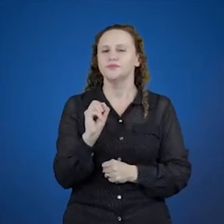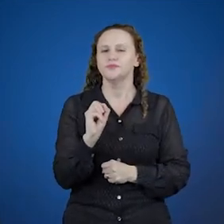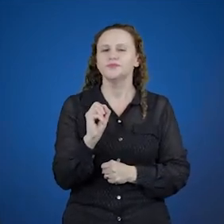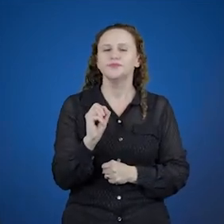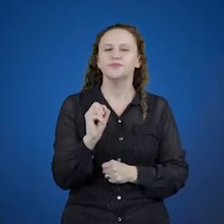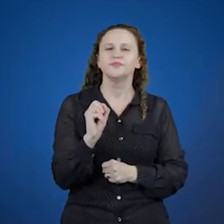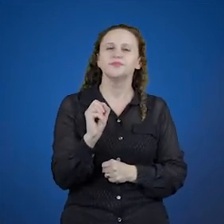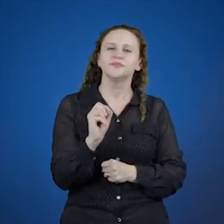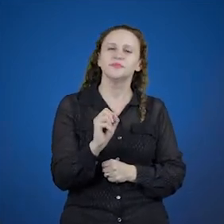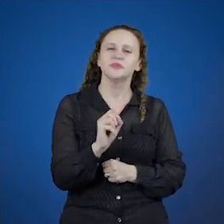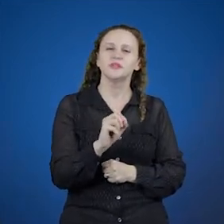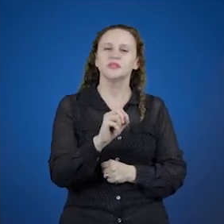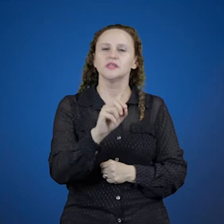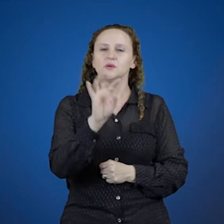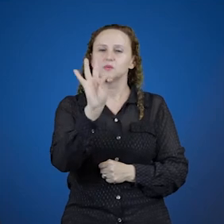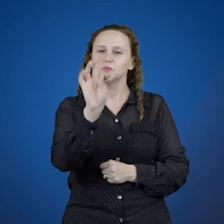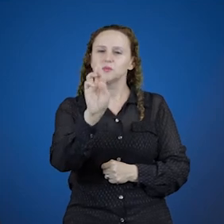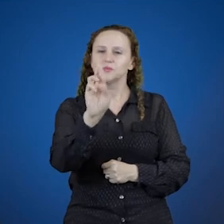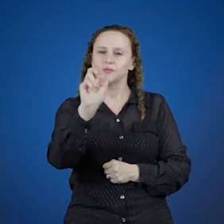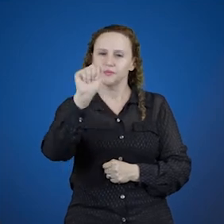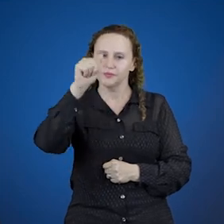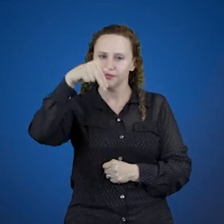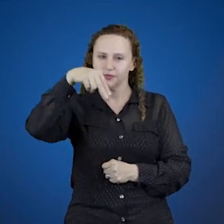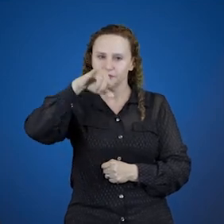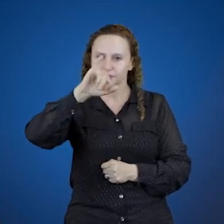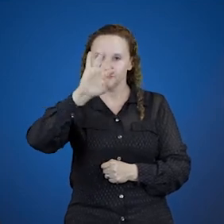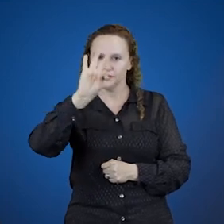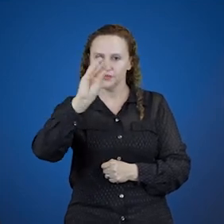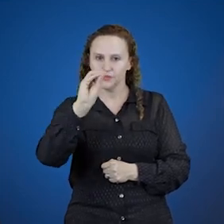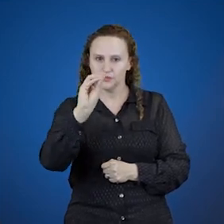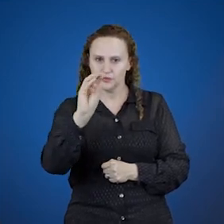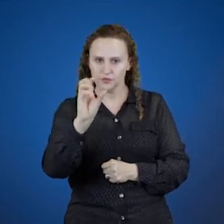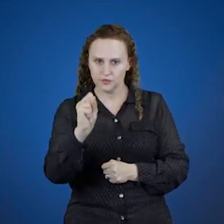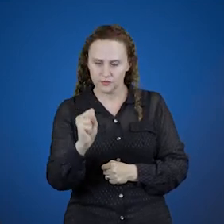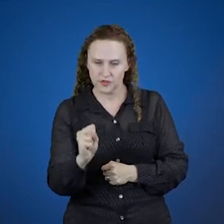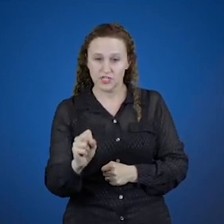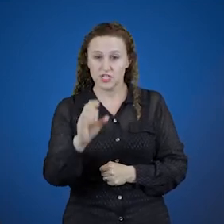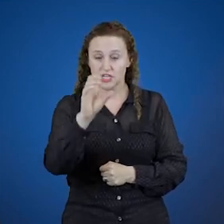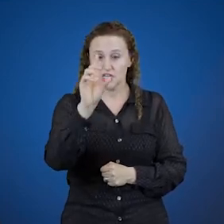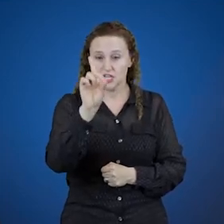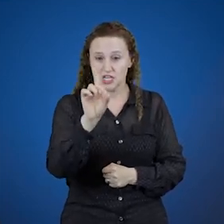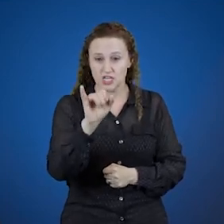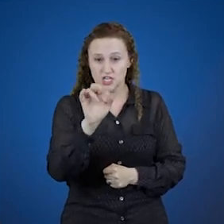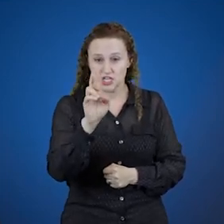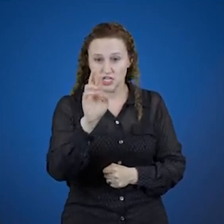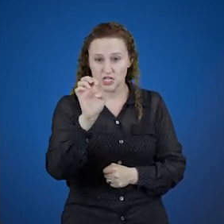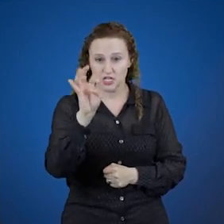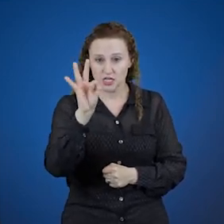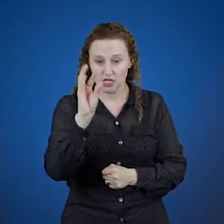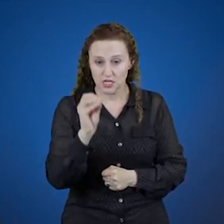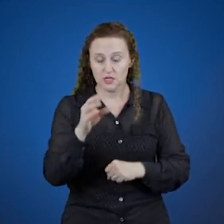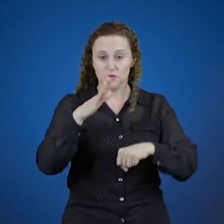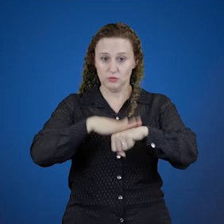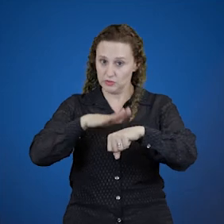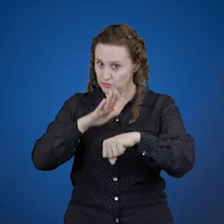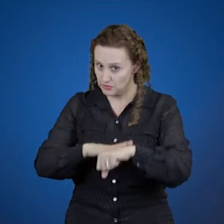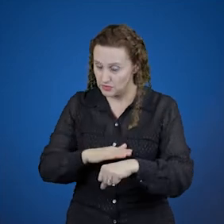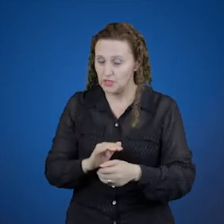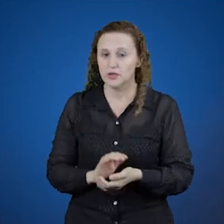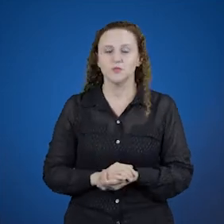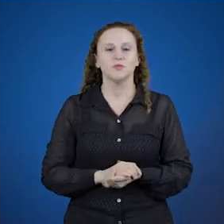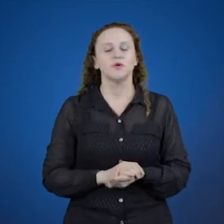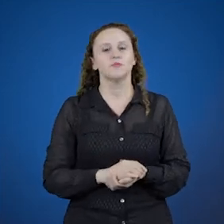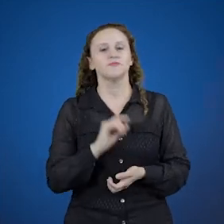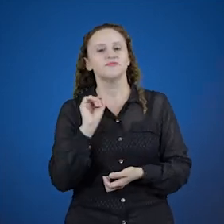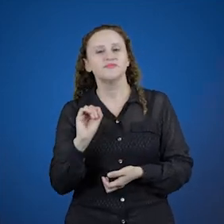ou seja são verbos que são transitivos diretos e indiretos ao mesmo tempo